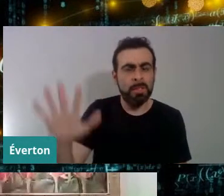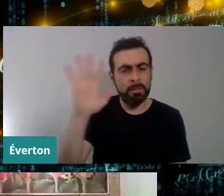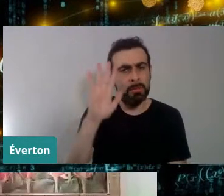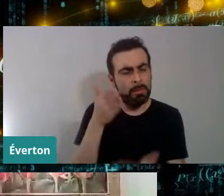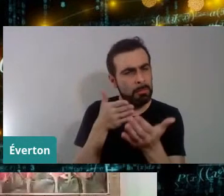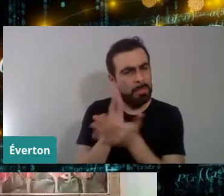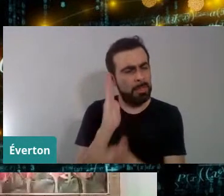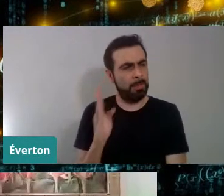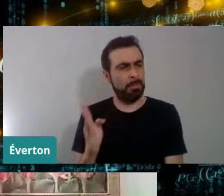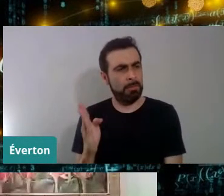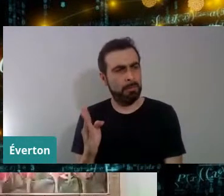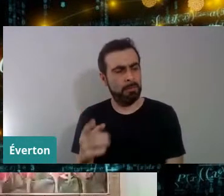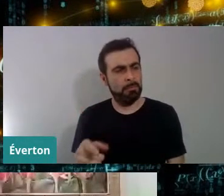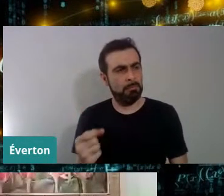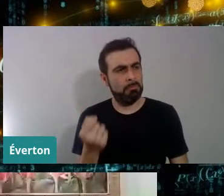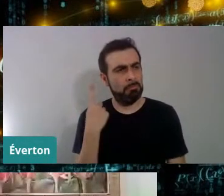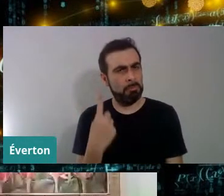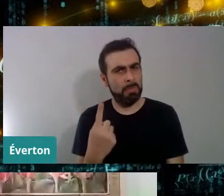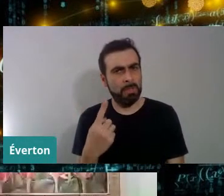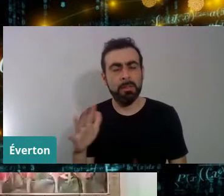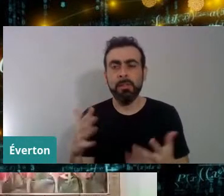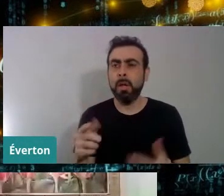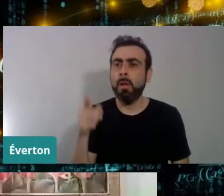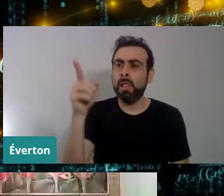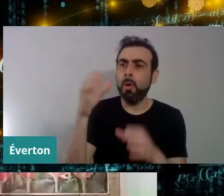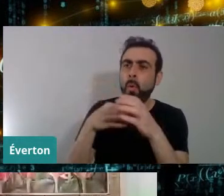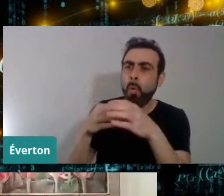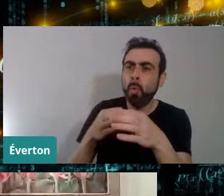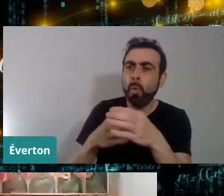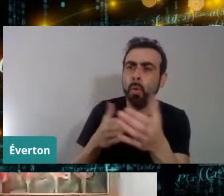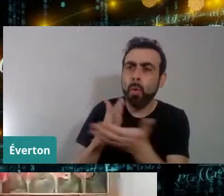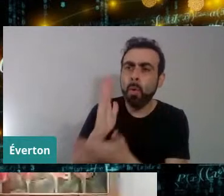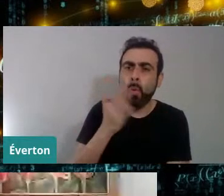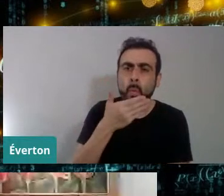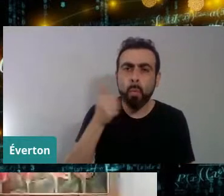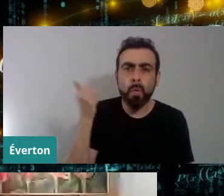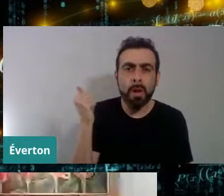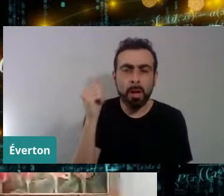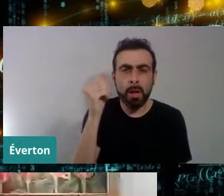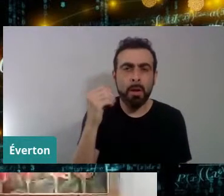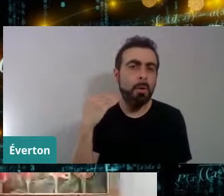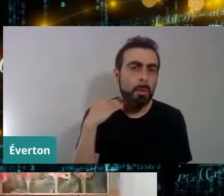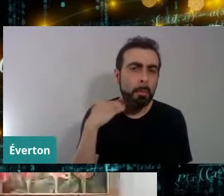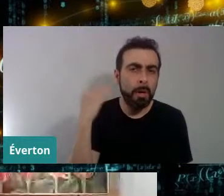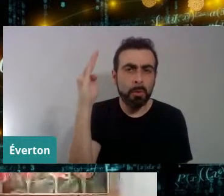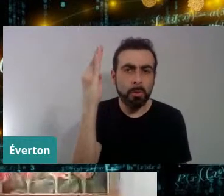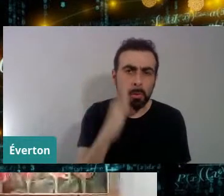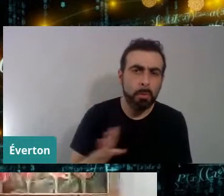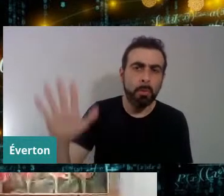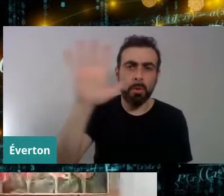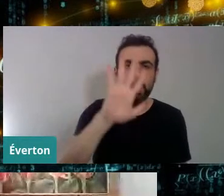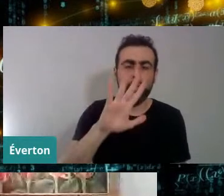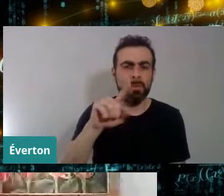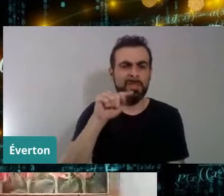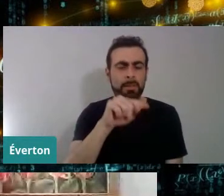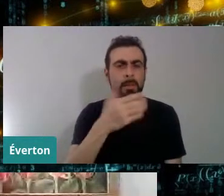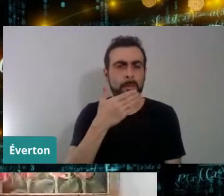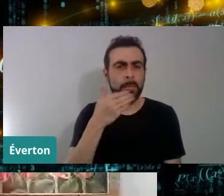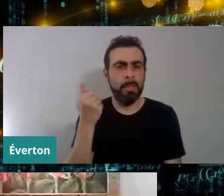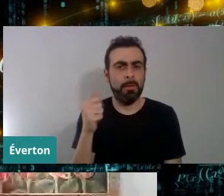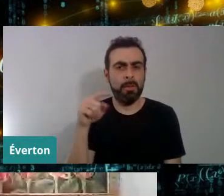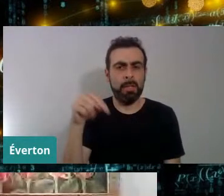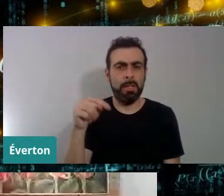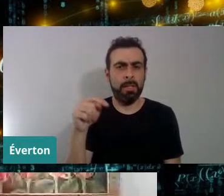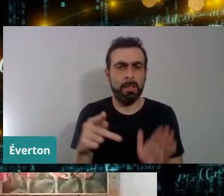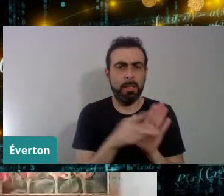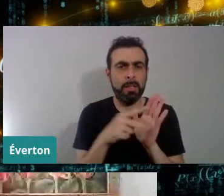do Brasil, na época, era considerado um dos melhores empregos do Brasil, sabe? Então, era sinal